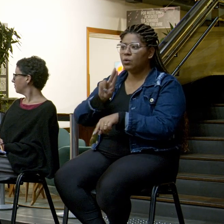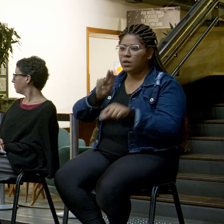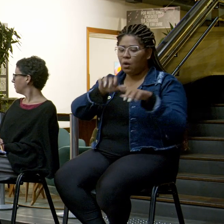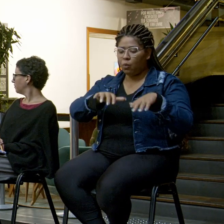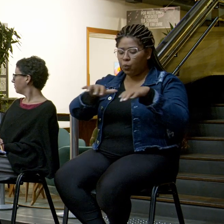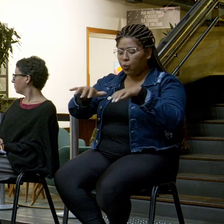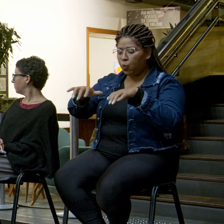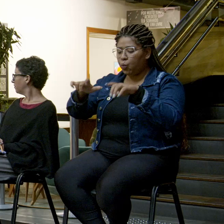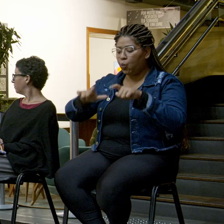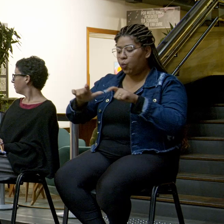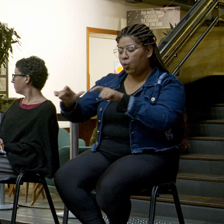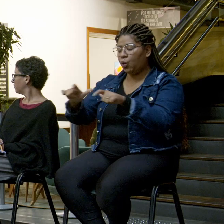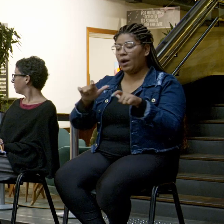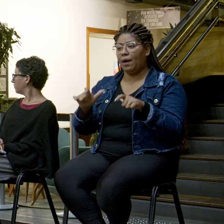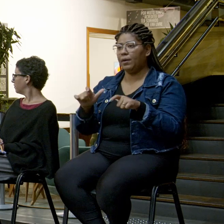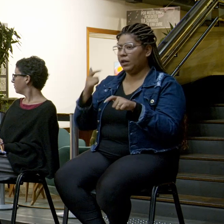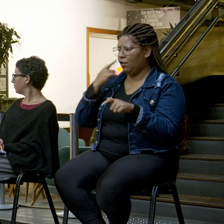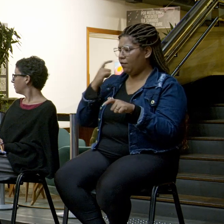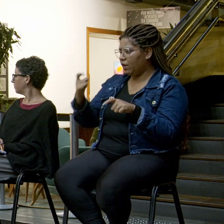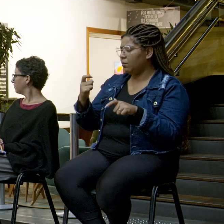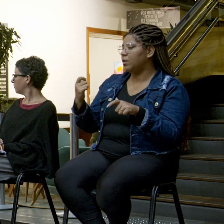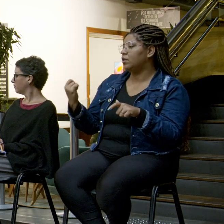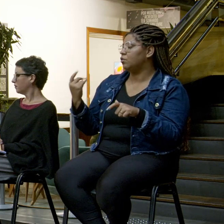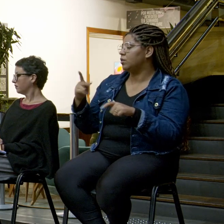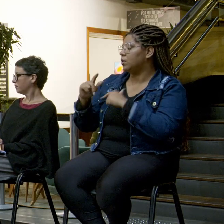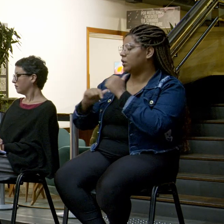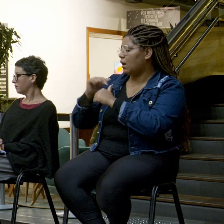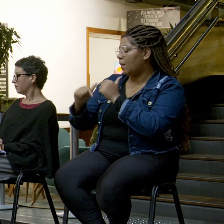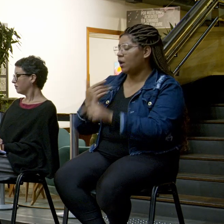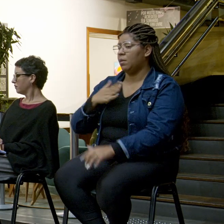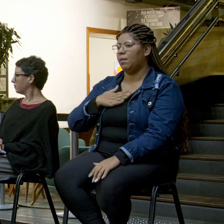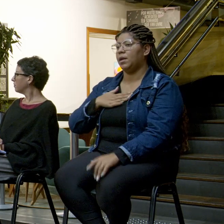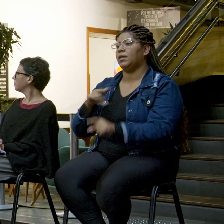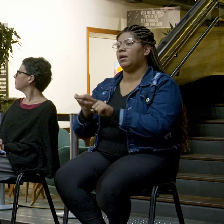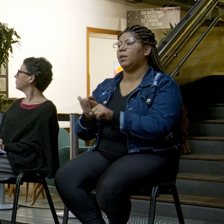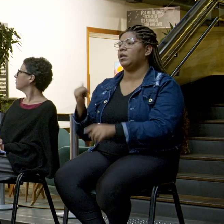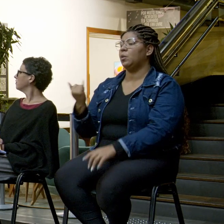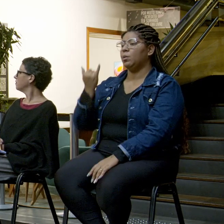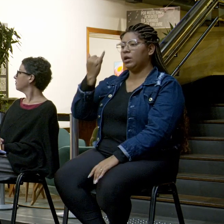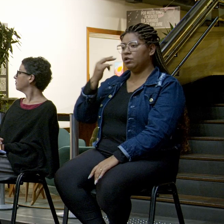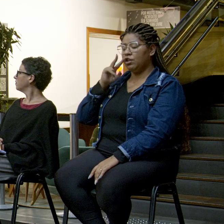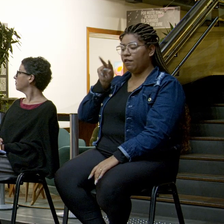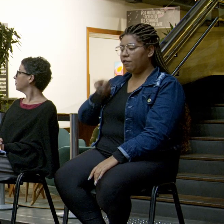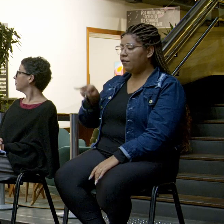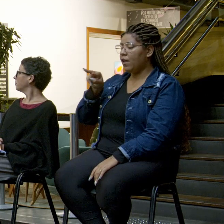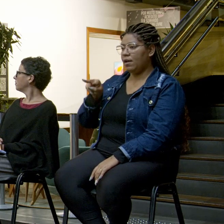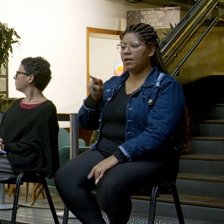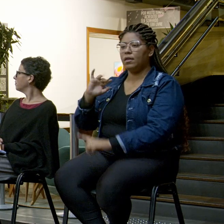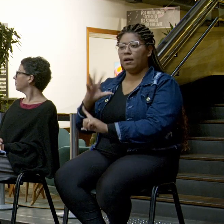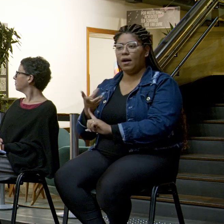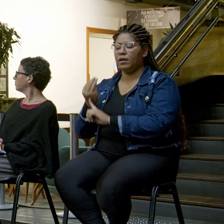um aspecto interessante do trabalho dela, muito importante, para mim era muito importante, assim, e continua sendo, e ver essa